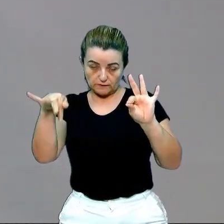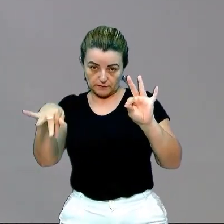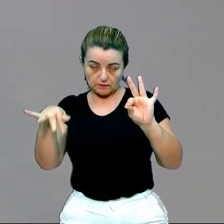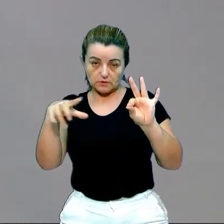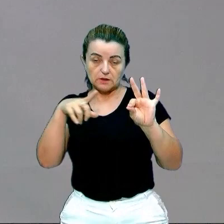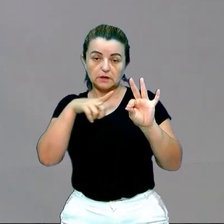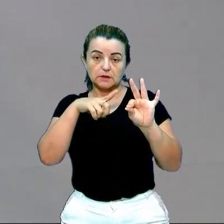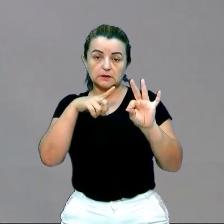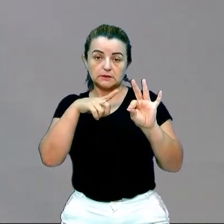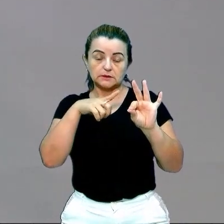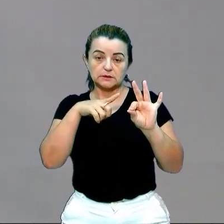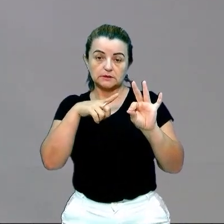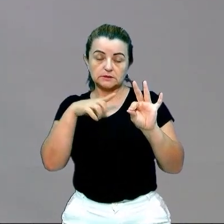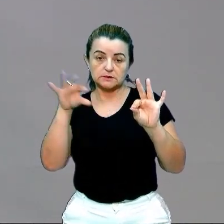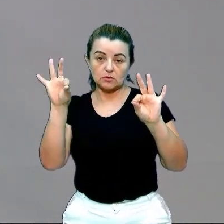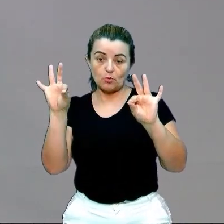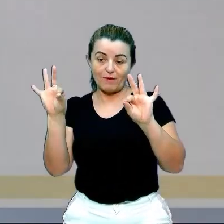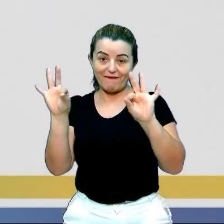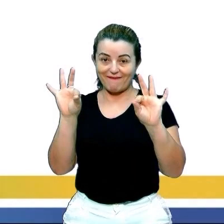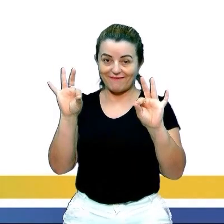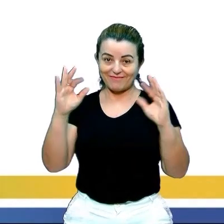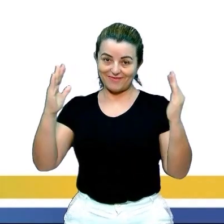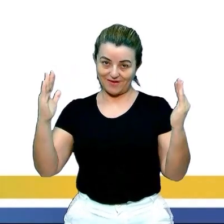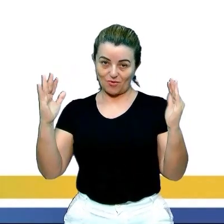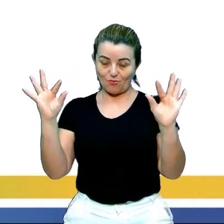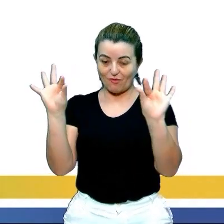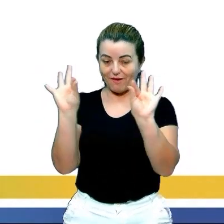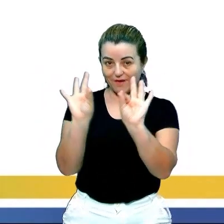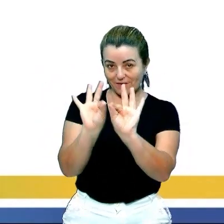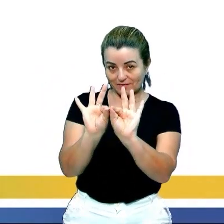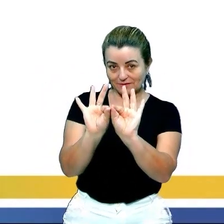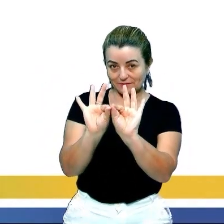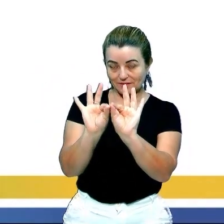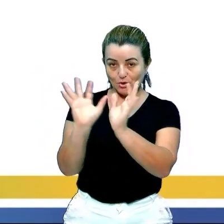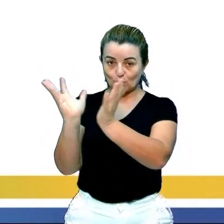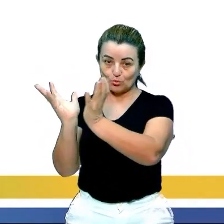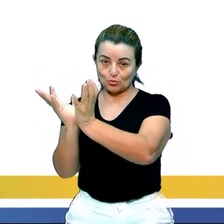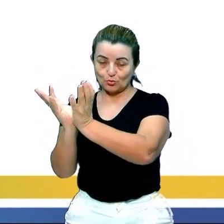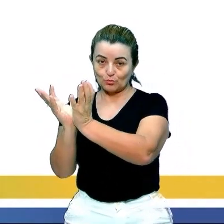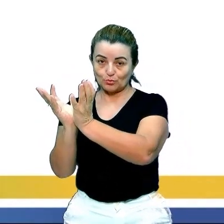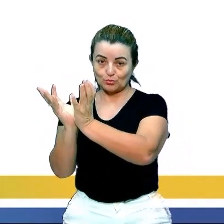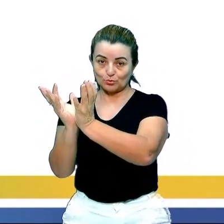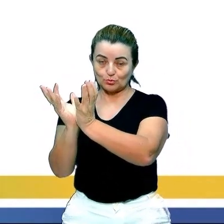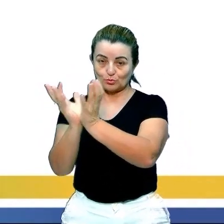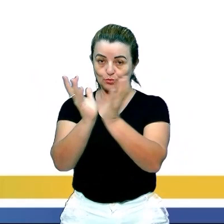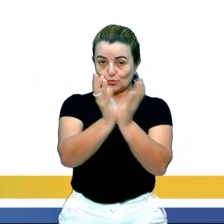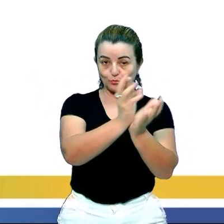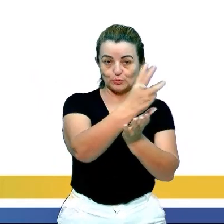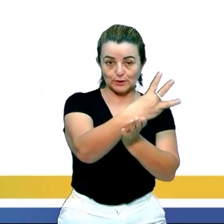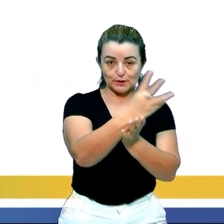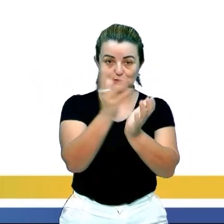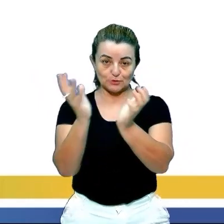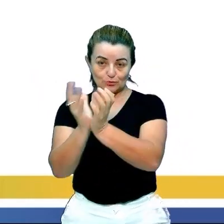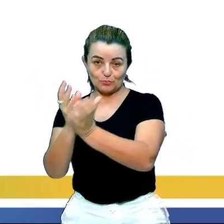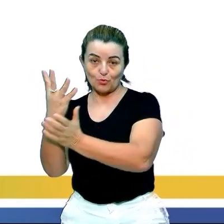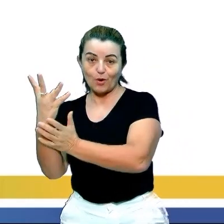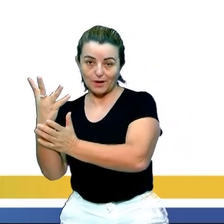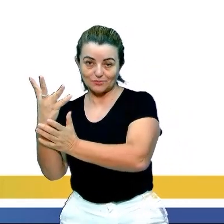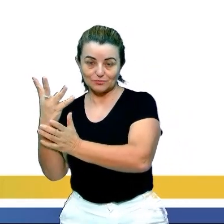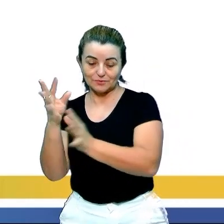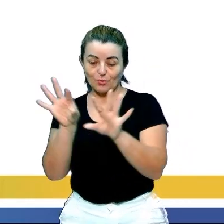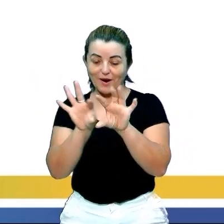eles estão entre quais grupos? Entre o grupo 3 e o grupo 4. Está ali a setinha